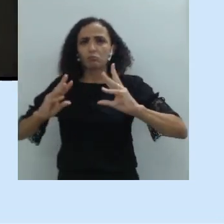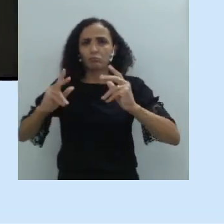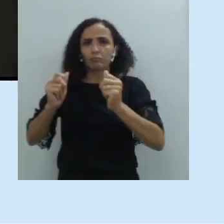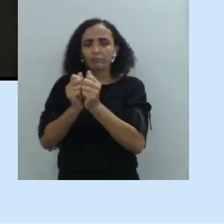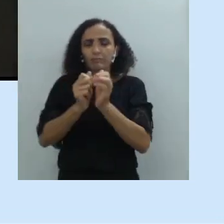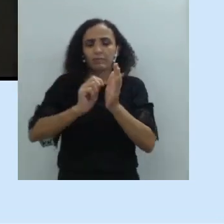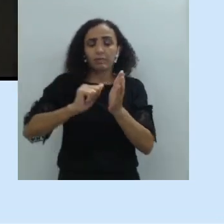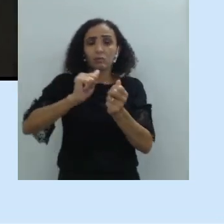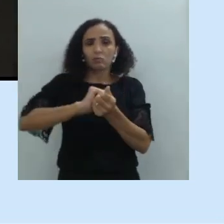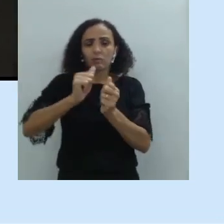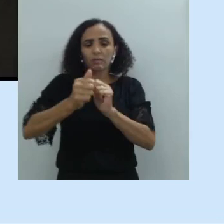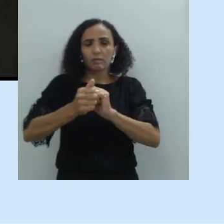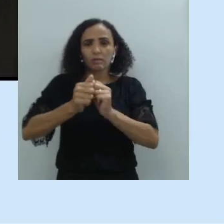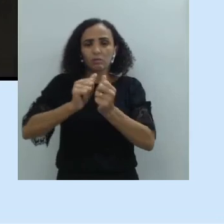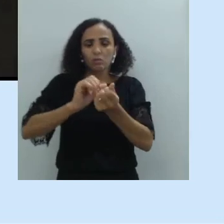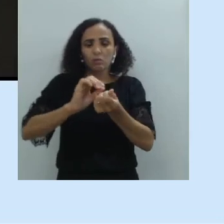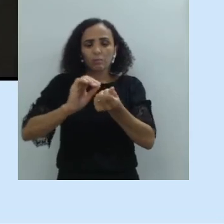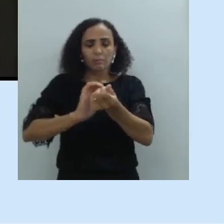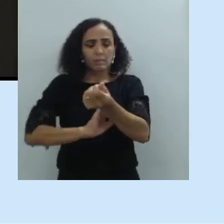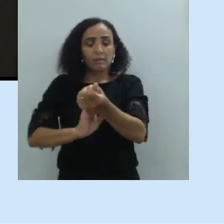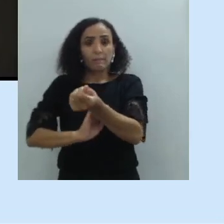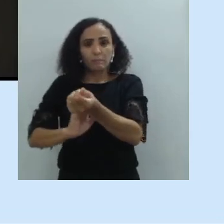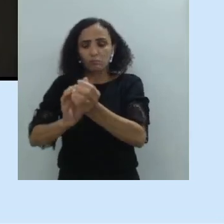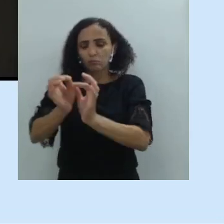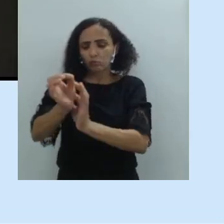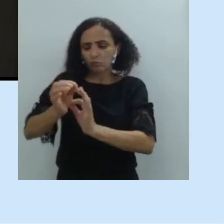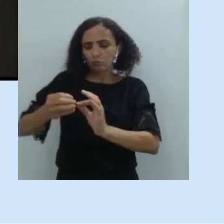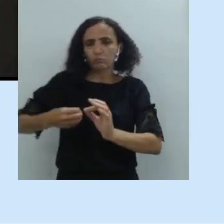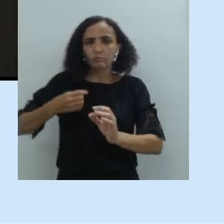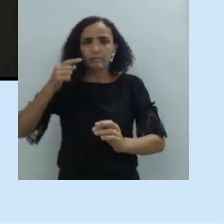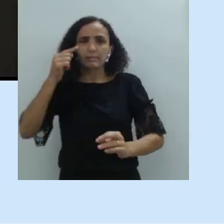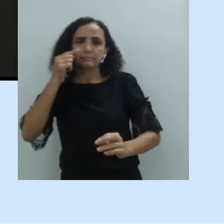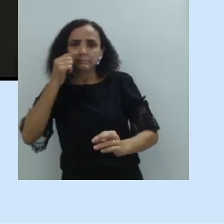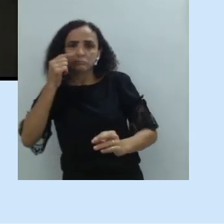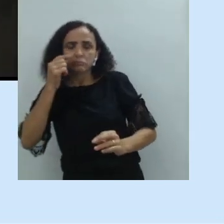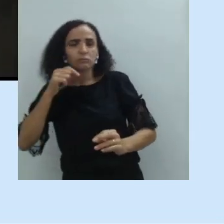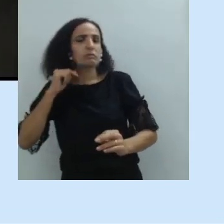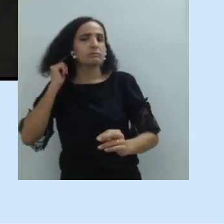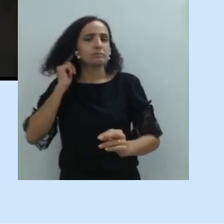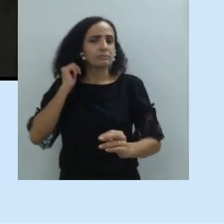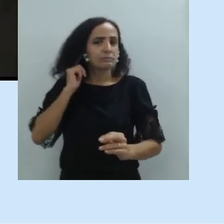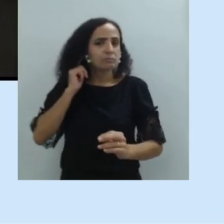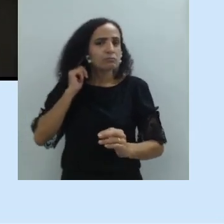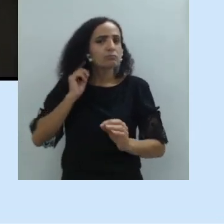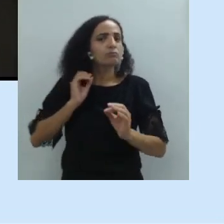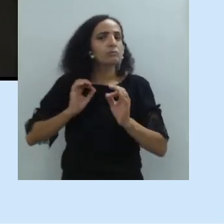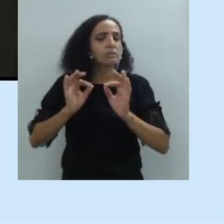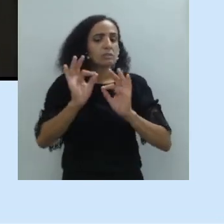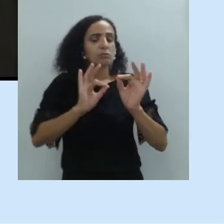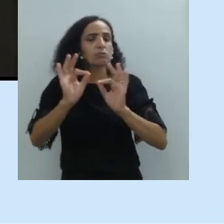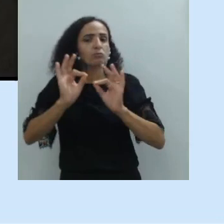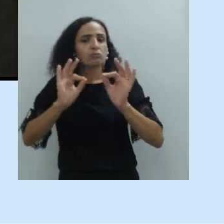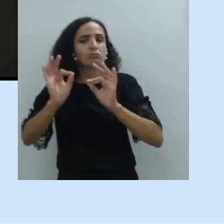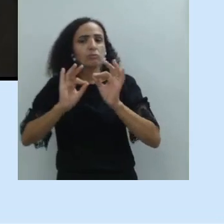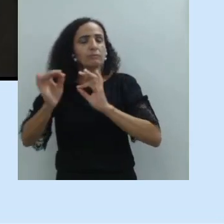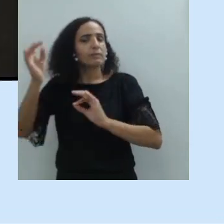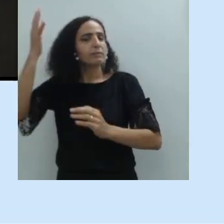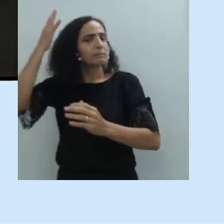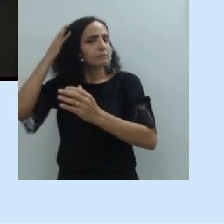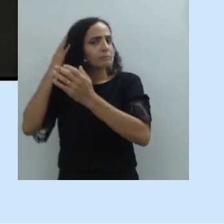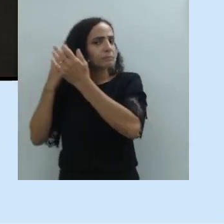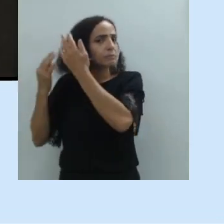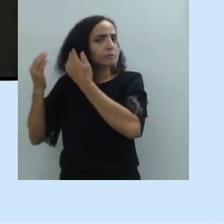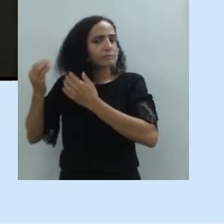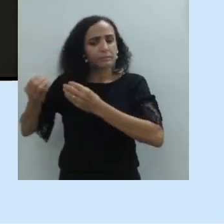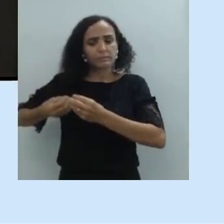tecido cartilaginoso, tecido do nariz, da orelha, né? O tecido capilar do cabelo.